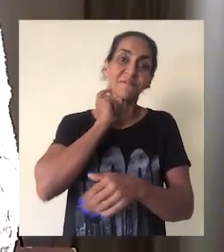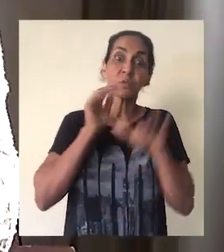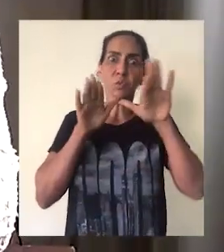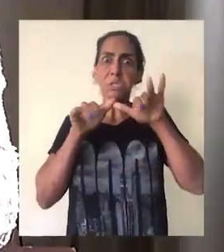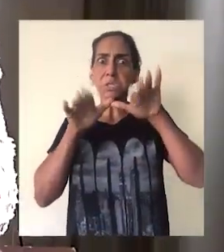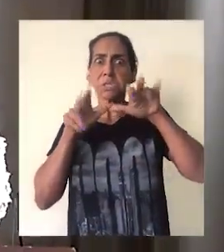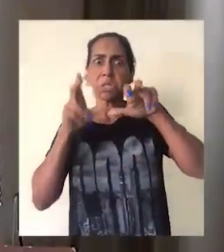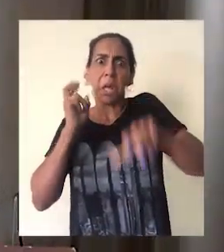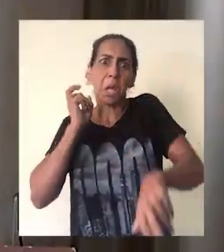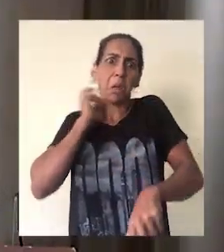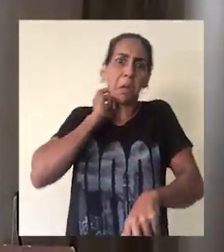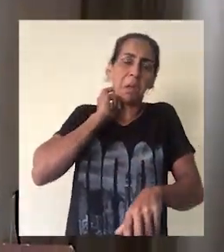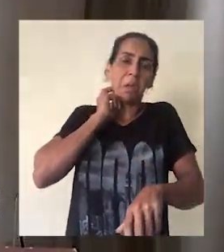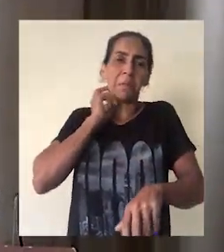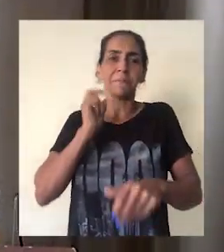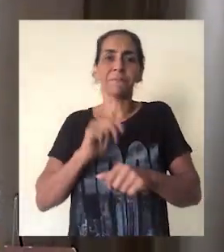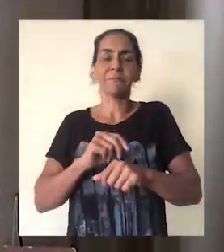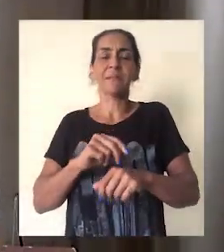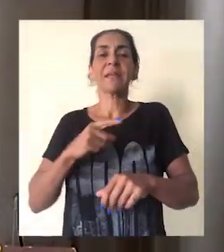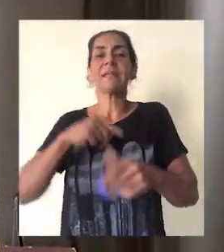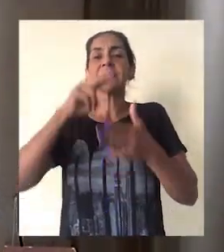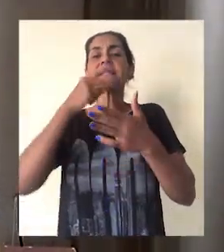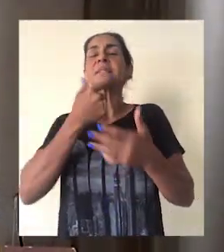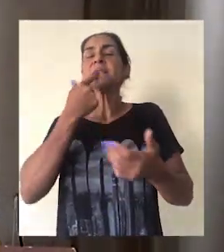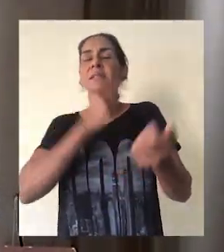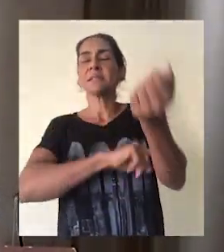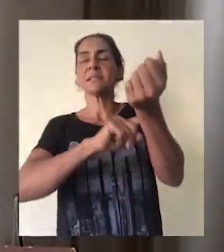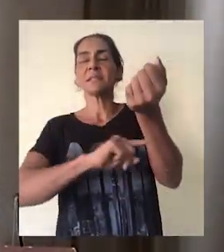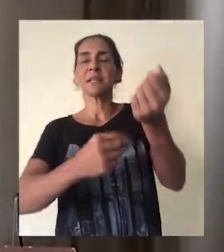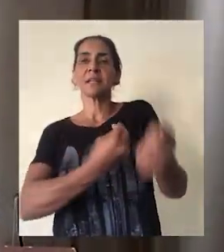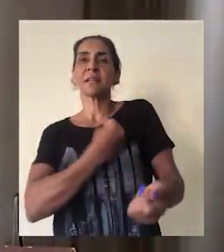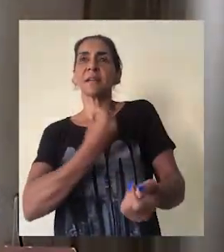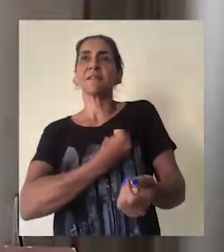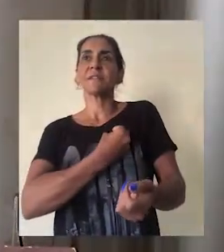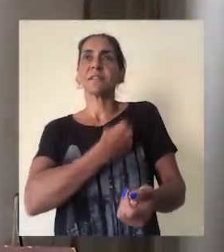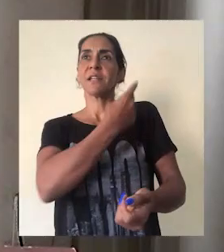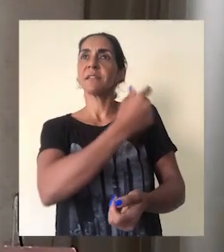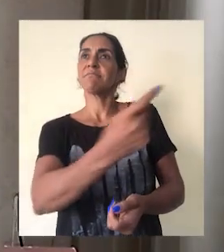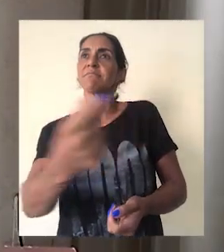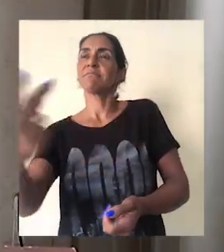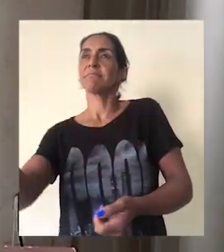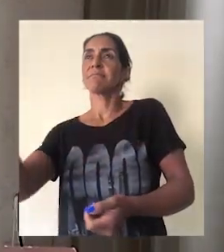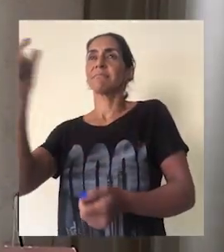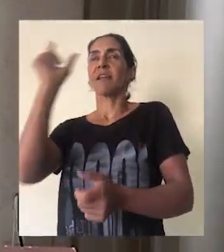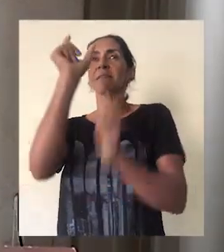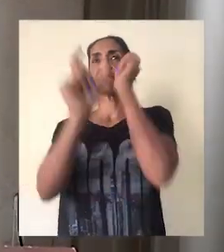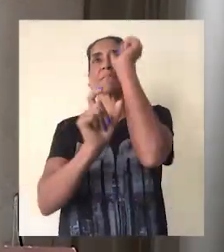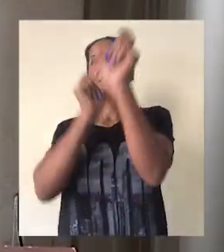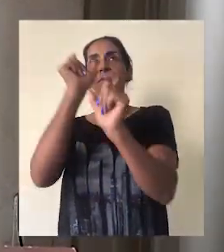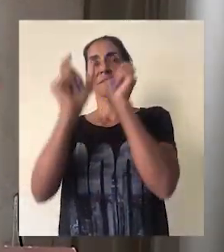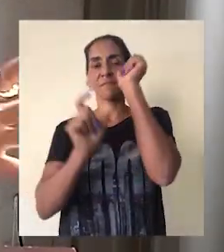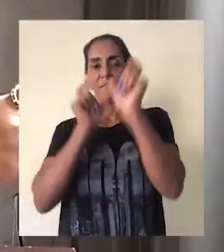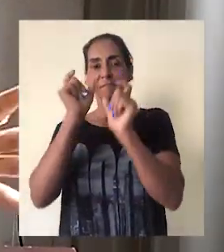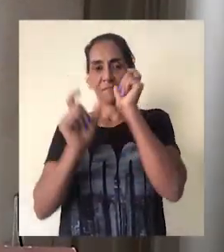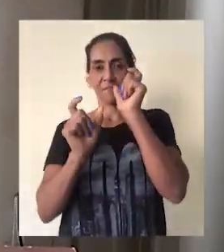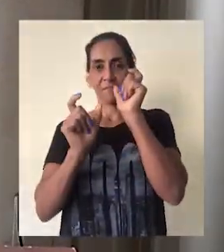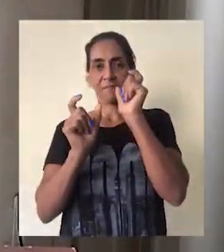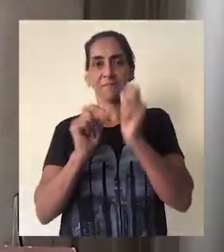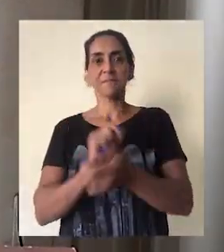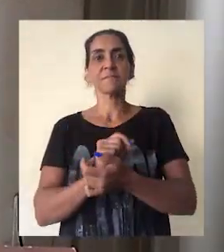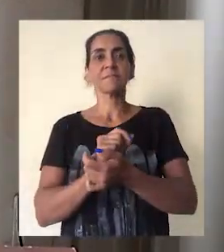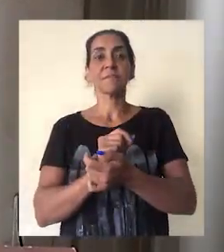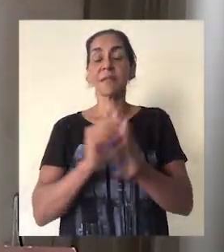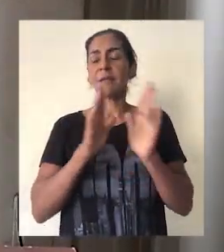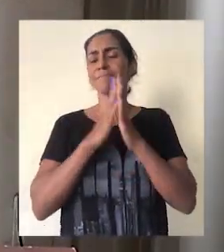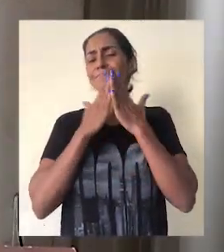tá escrito assim: no sangue a vida, na eternidade as palavras. E assim termina a edição. E esse, sem dúvida, é o